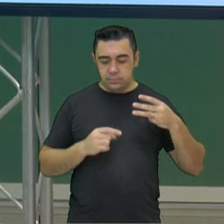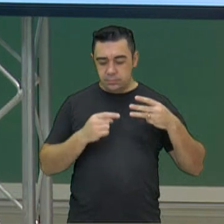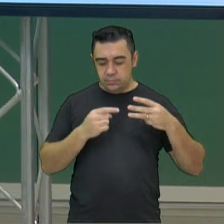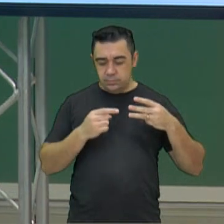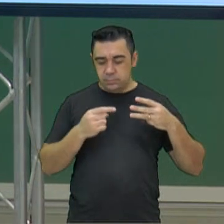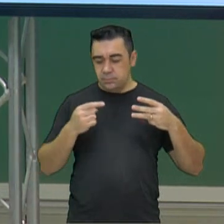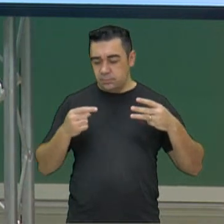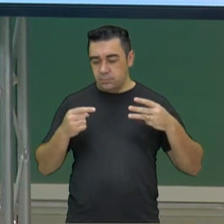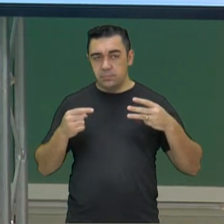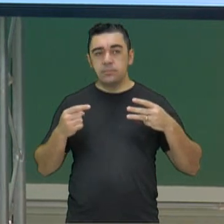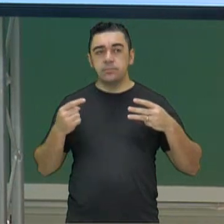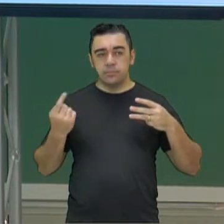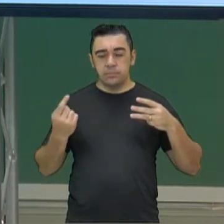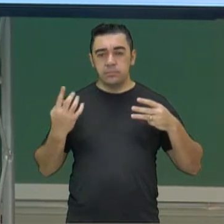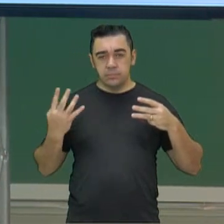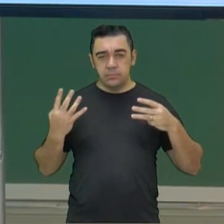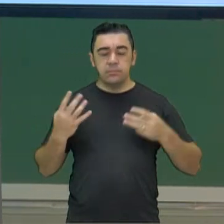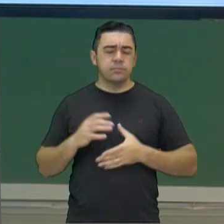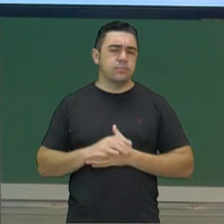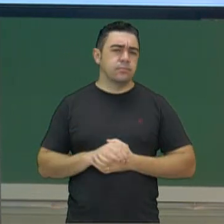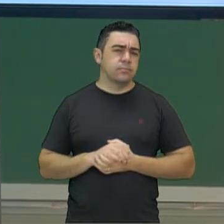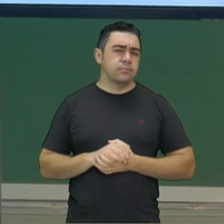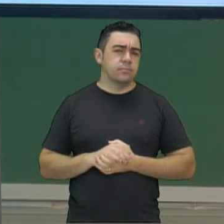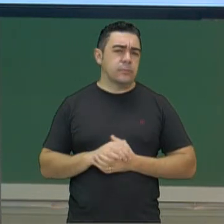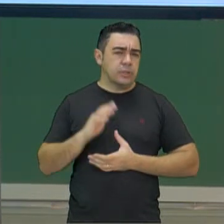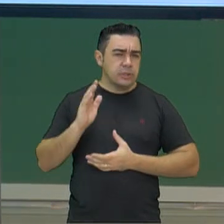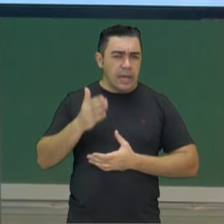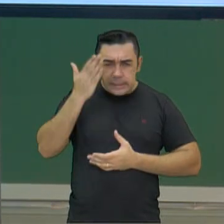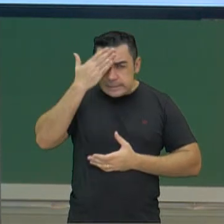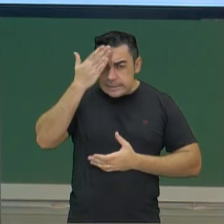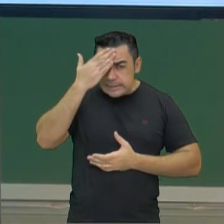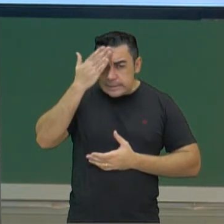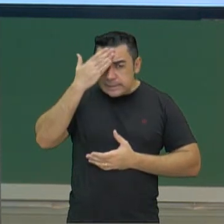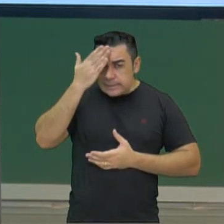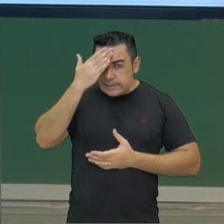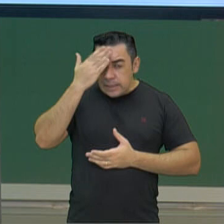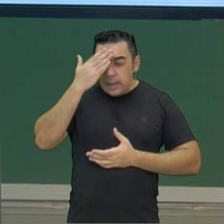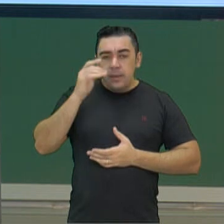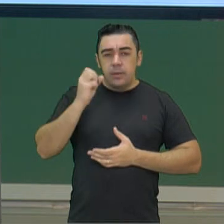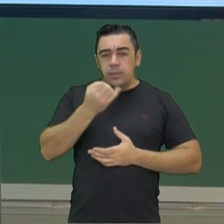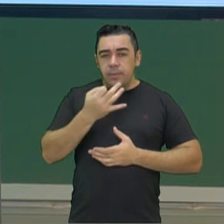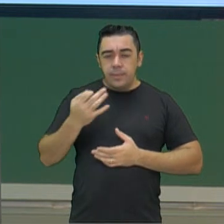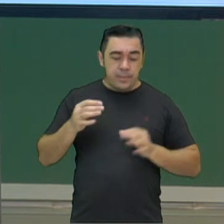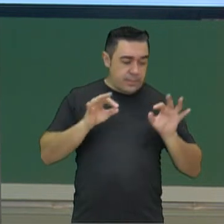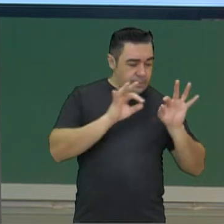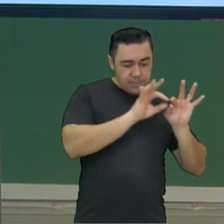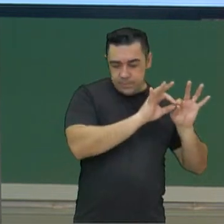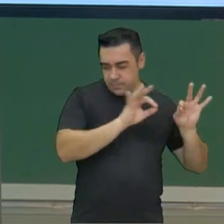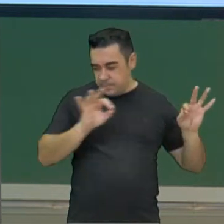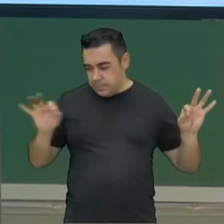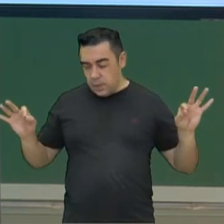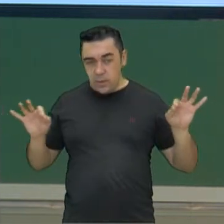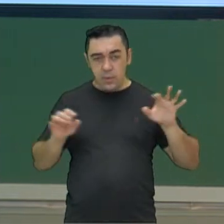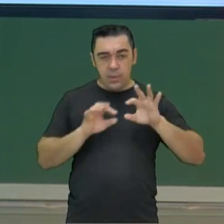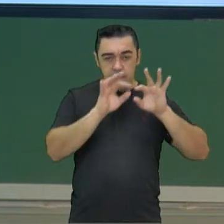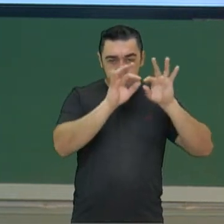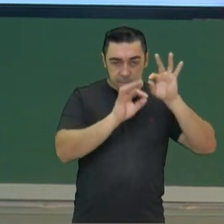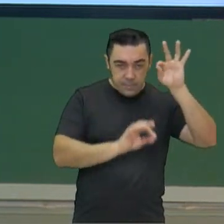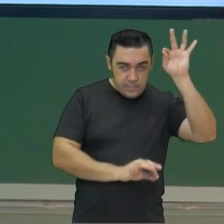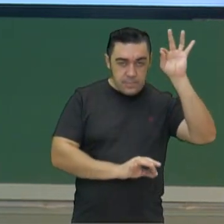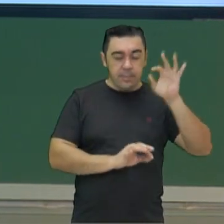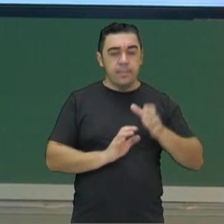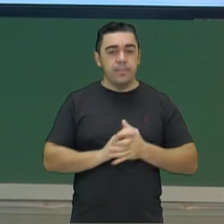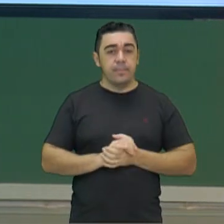mais uma casinha, eu tenho 4. Aí, eu já tenho as distâncias do eixo maior e do eixo menor. O